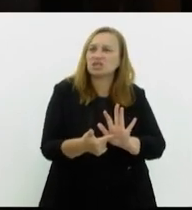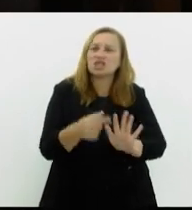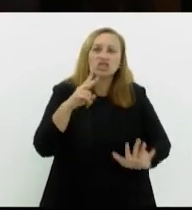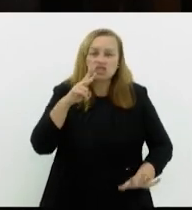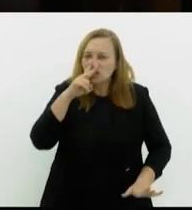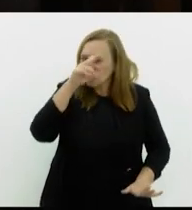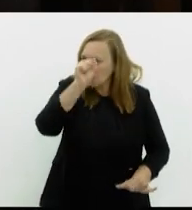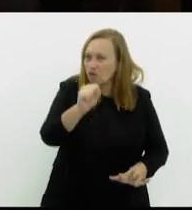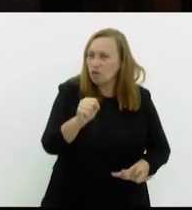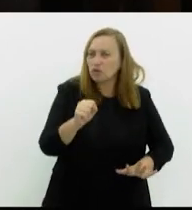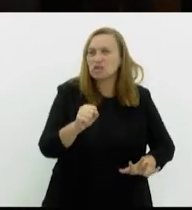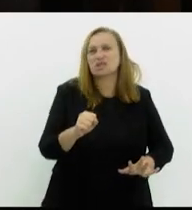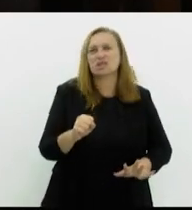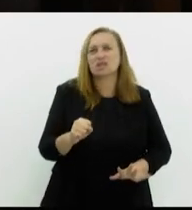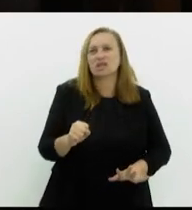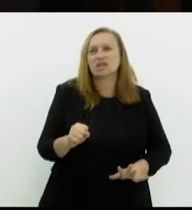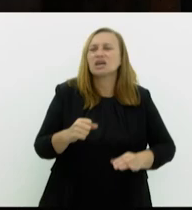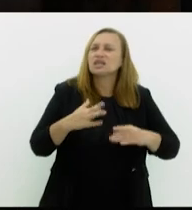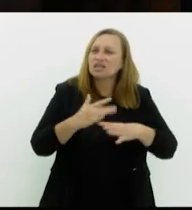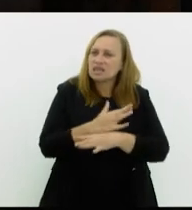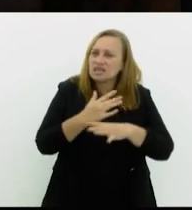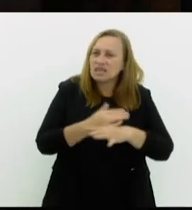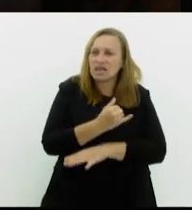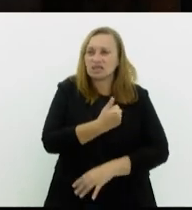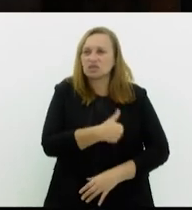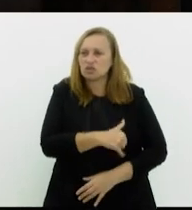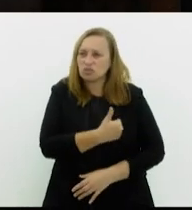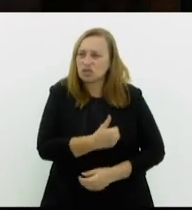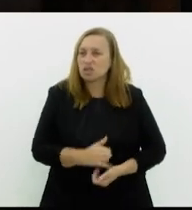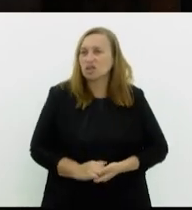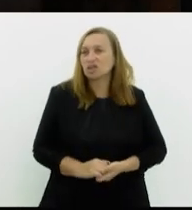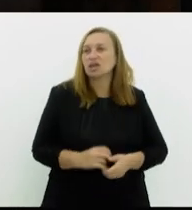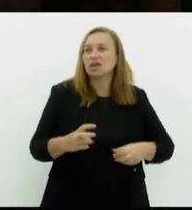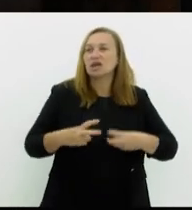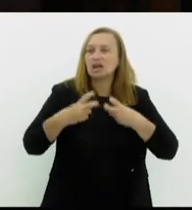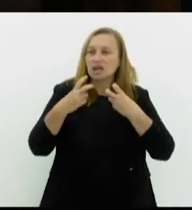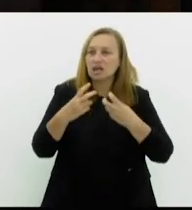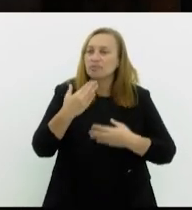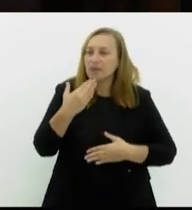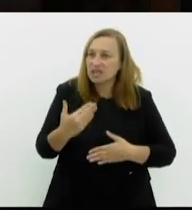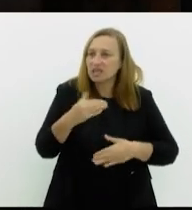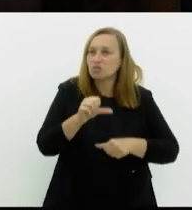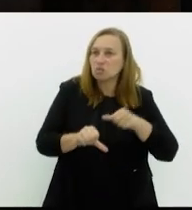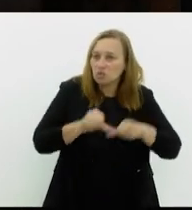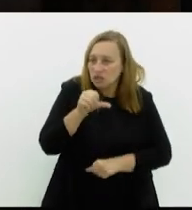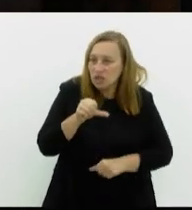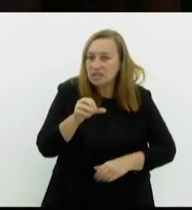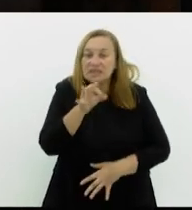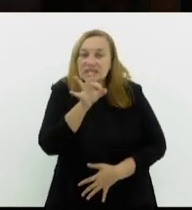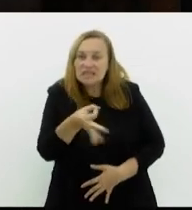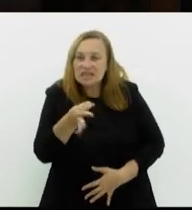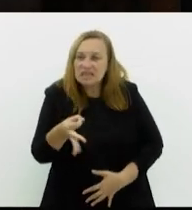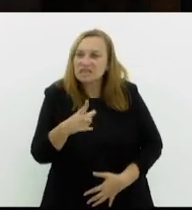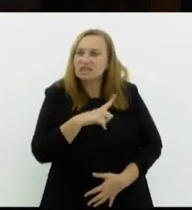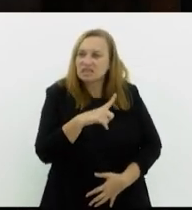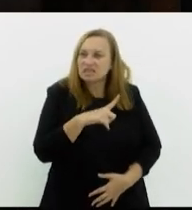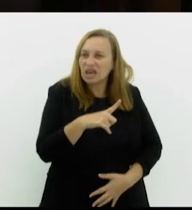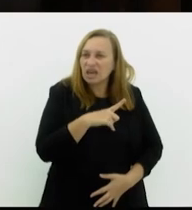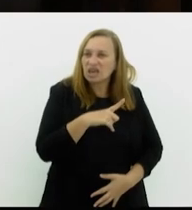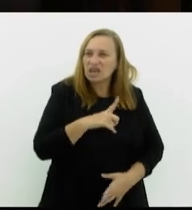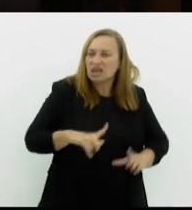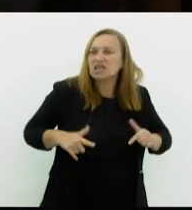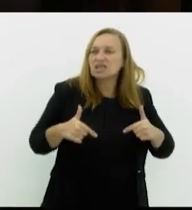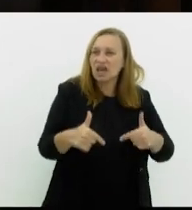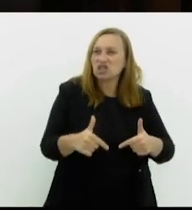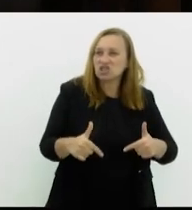força da cidade de São João de Meriti, clamando por mudança. E eu tenho certeza que esse ato